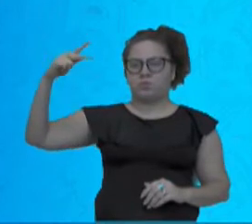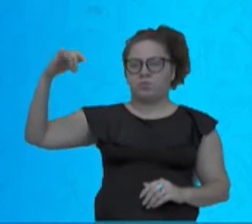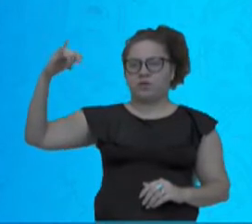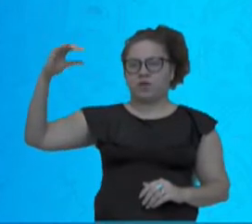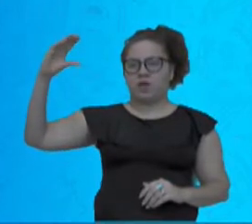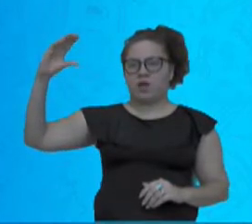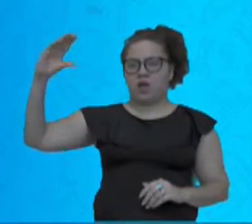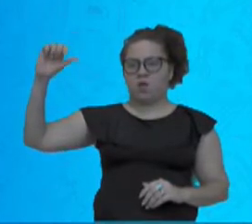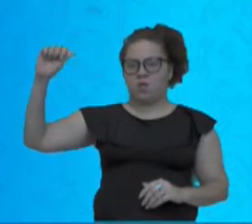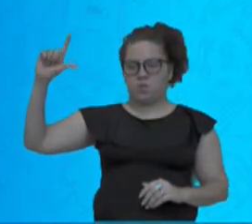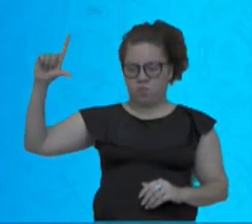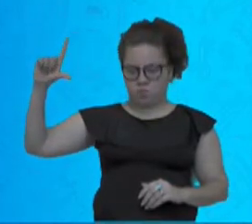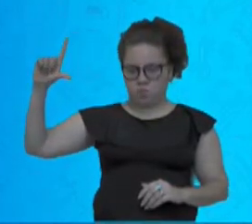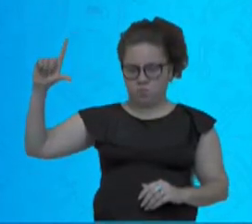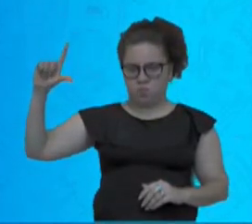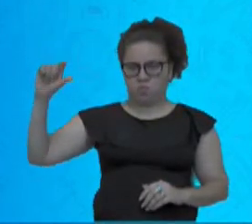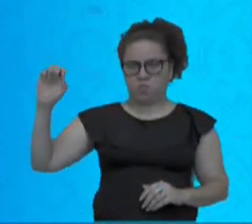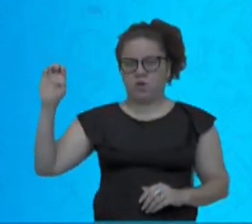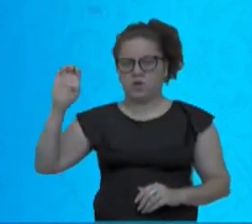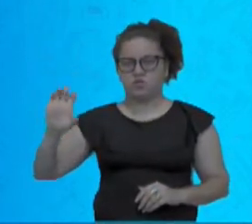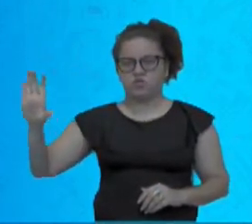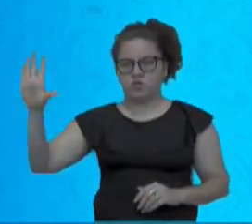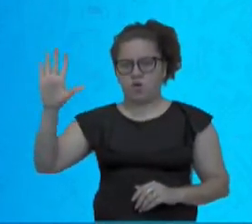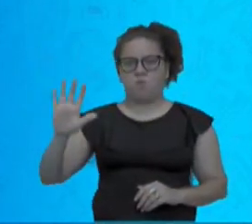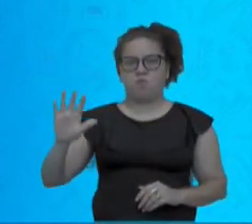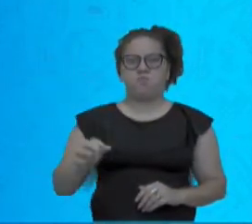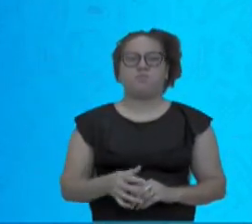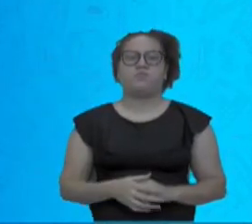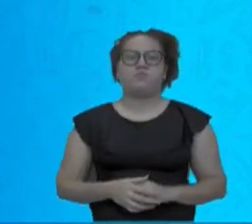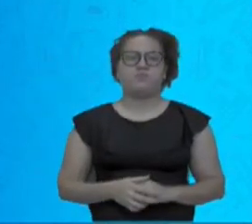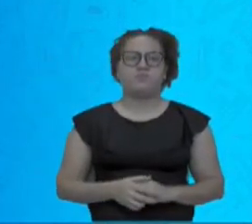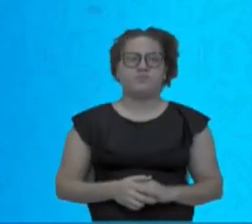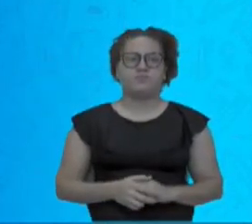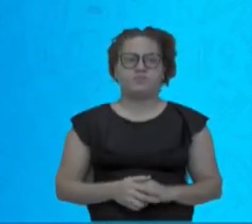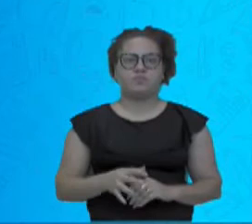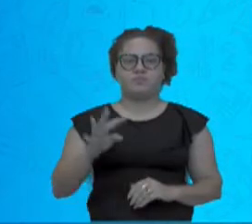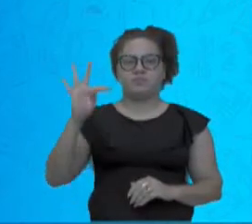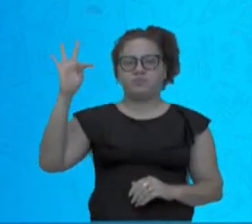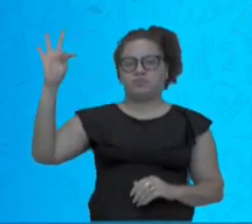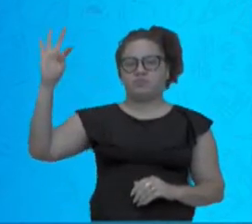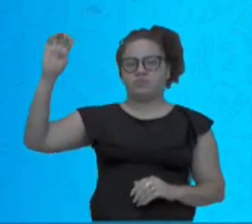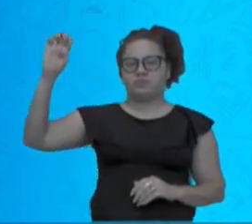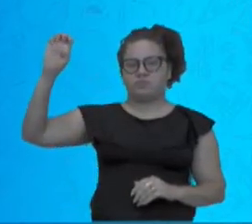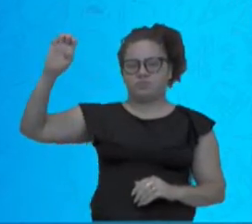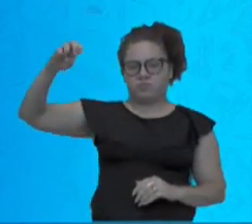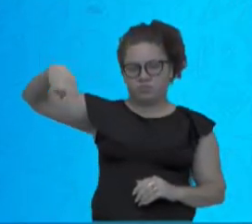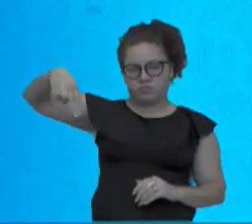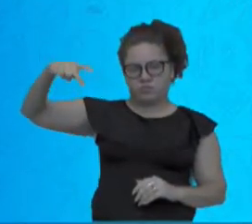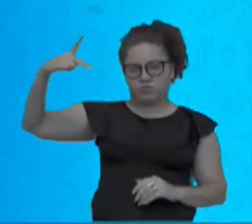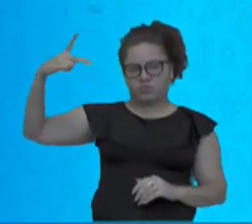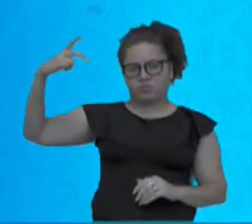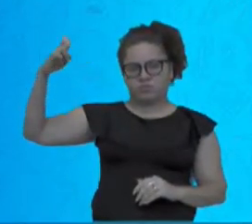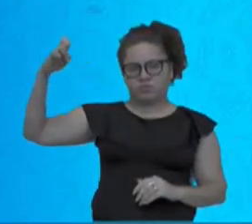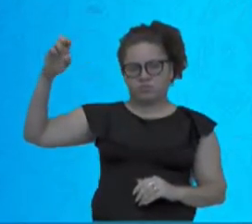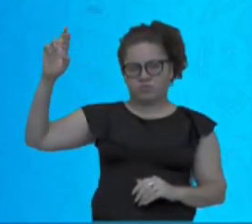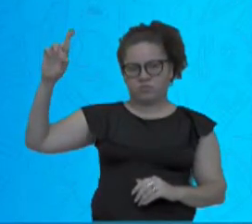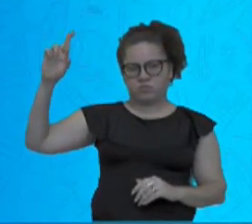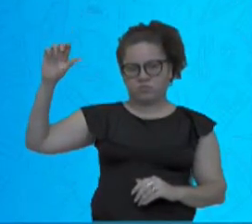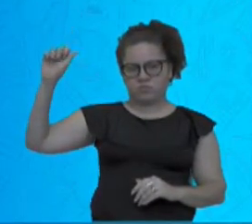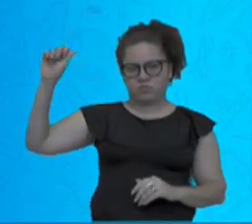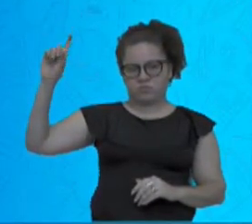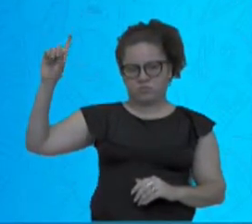temperada. Eu gosto sempre de brincar sobre as regiões, que eu falo o seguinte: a